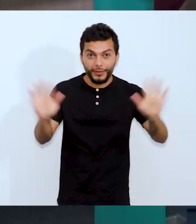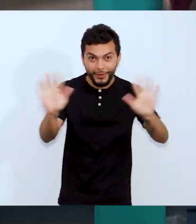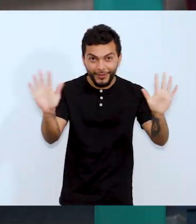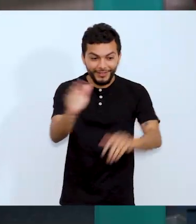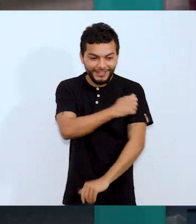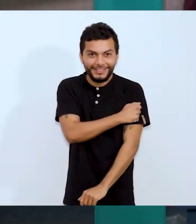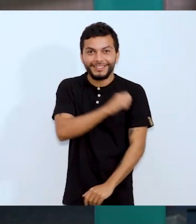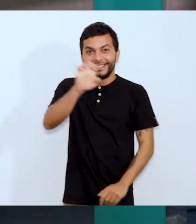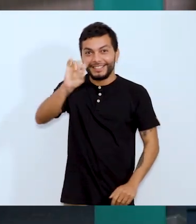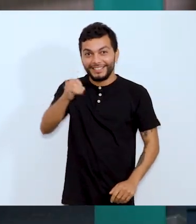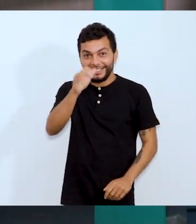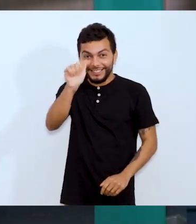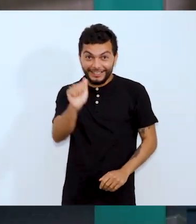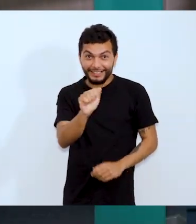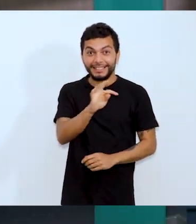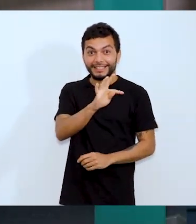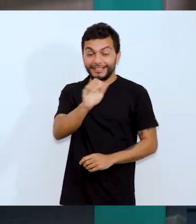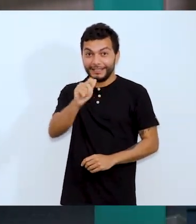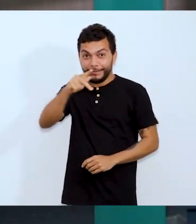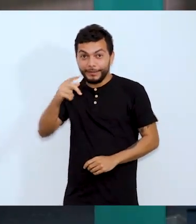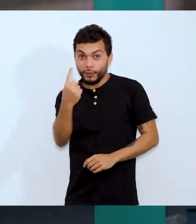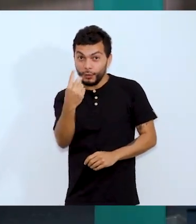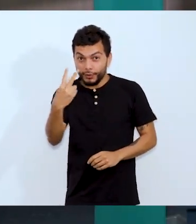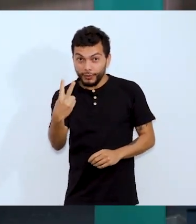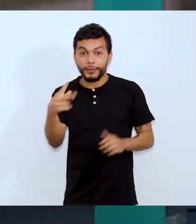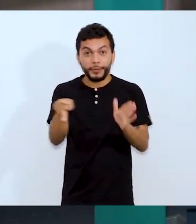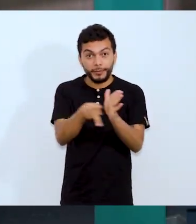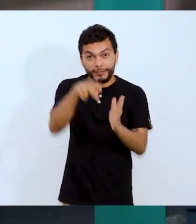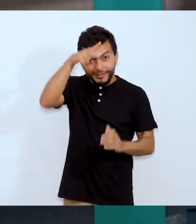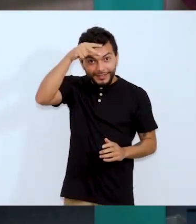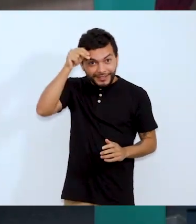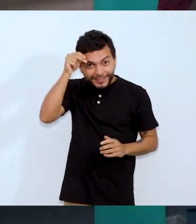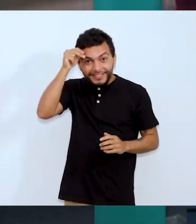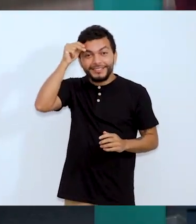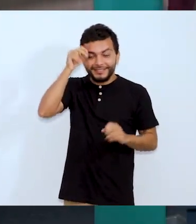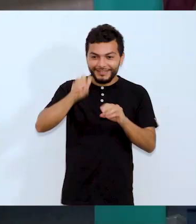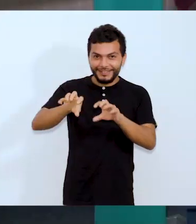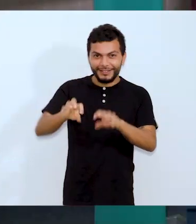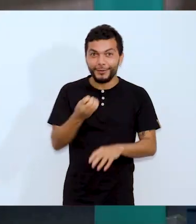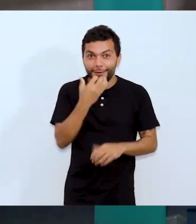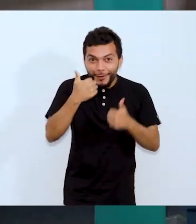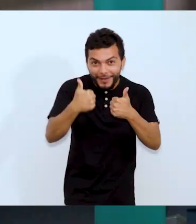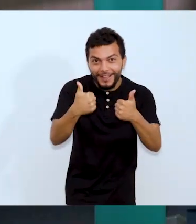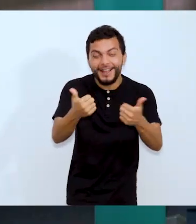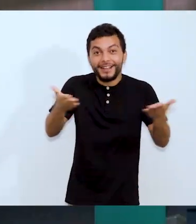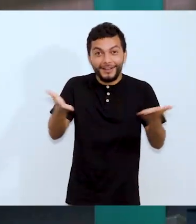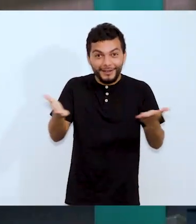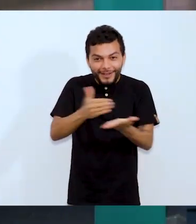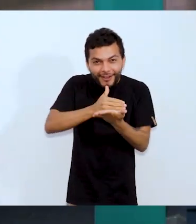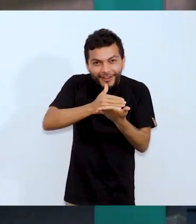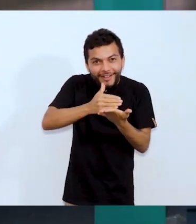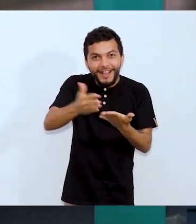Olá, alunos da EJA TAP 1 e 2 da Rede Municipal de Ensino. Tudo bem com vocês? Agora vai começar a aula